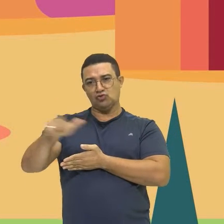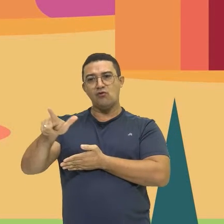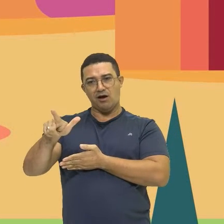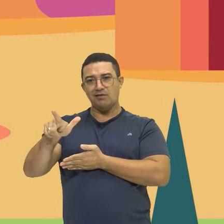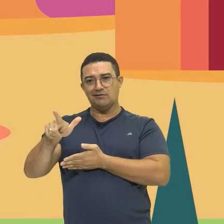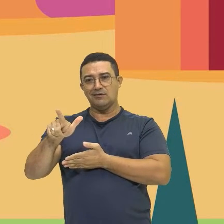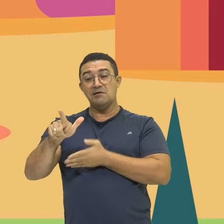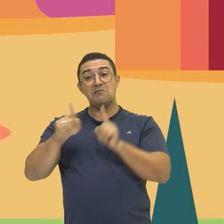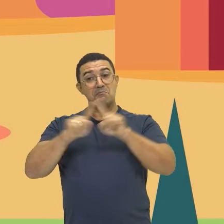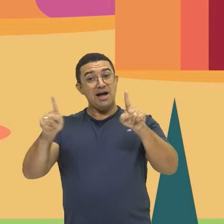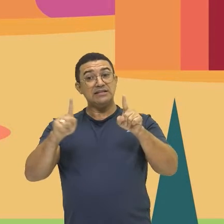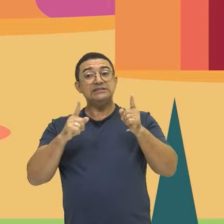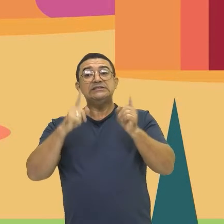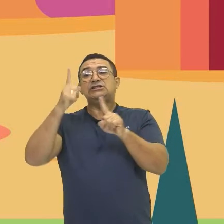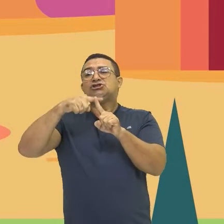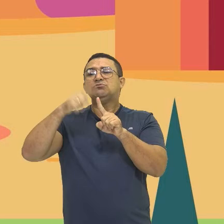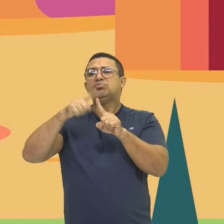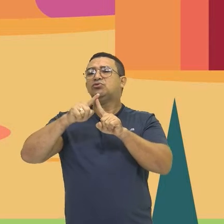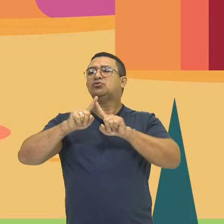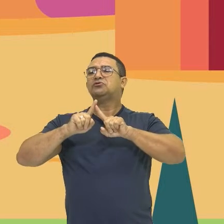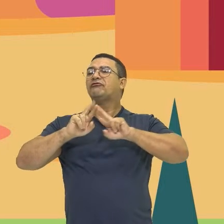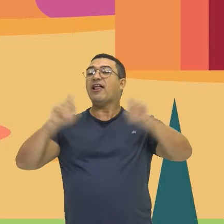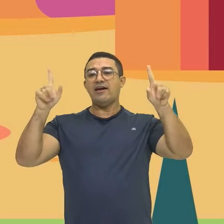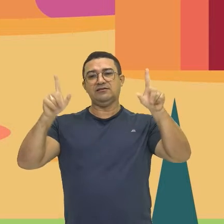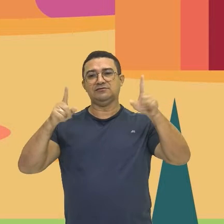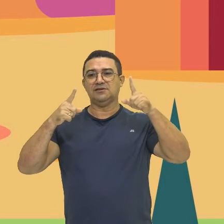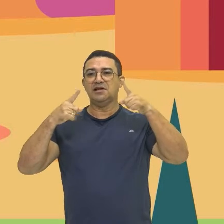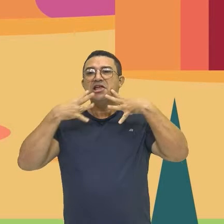mais naturalista. Era um desenho